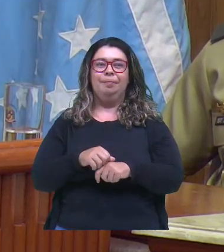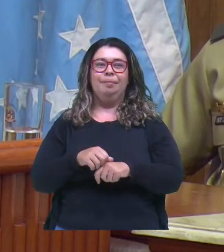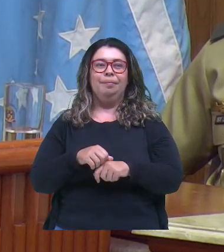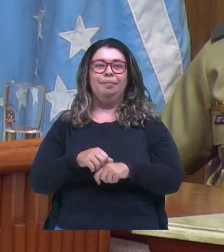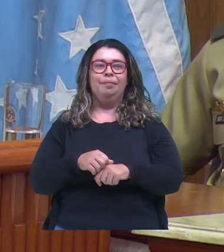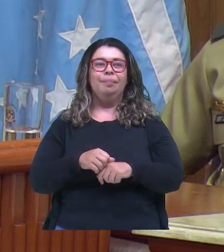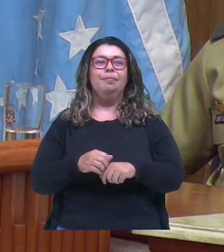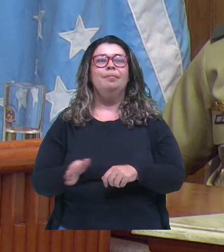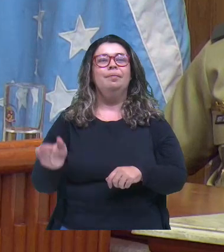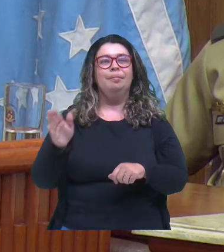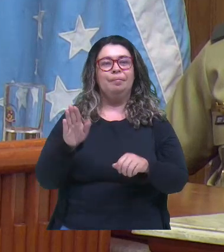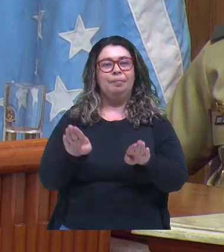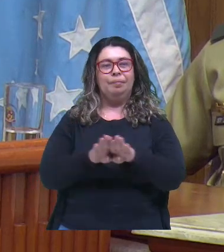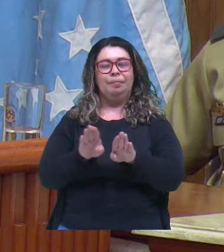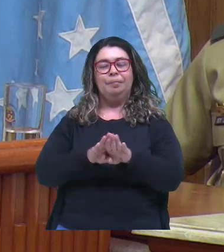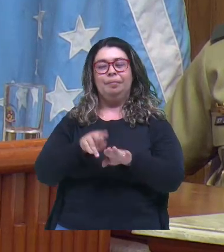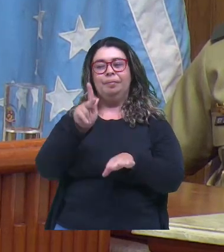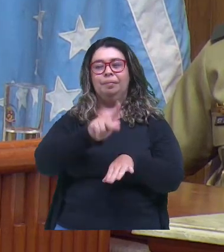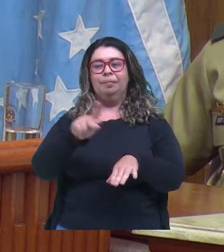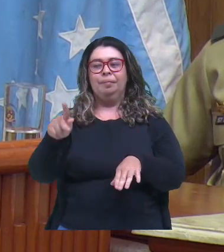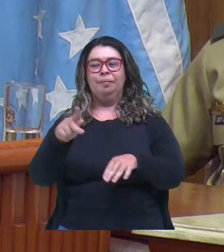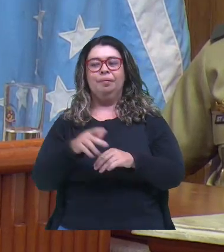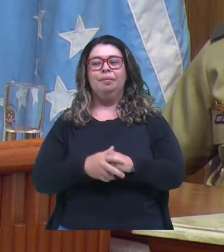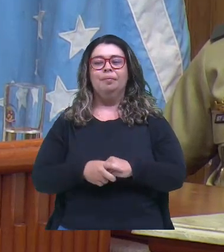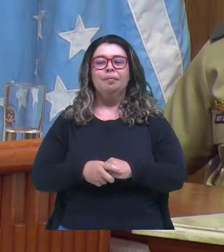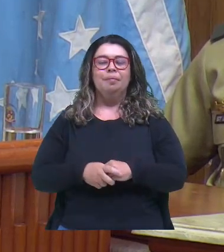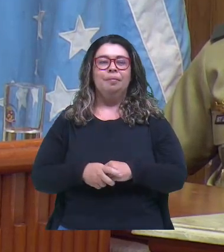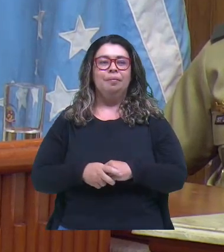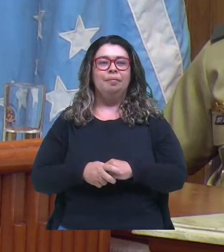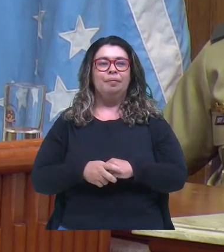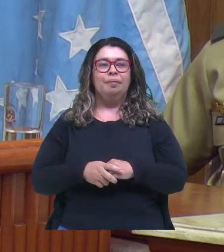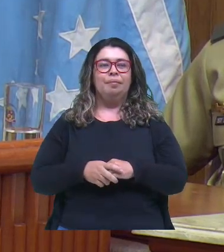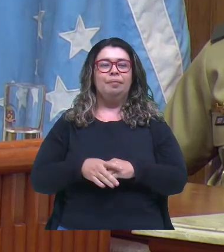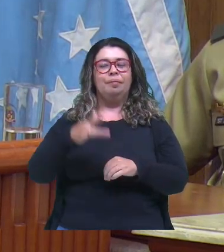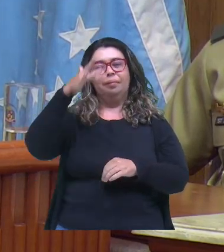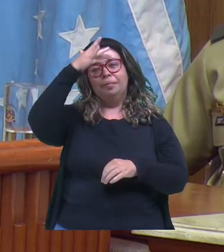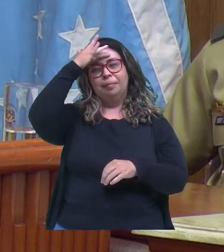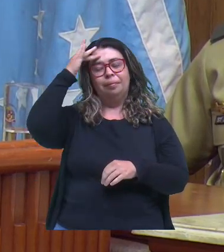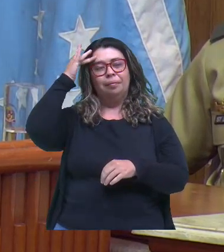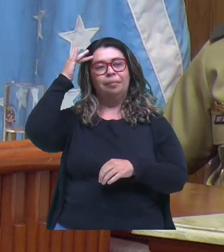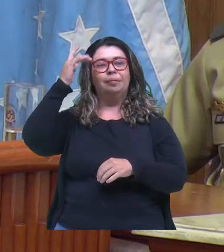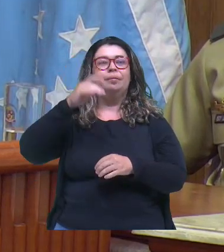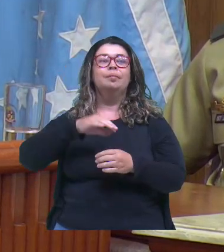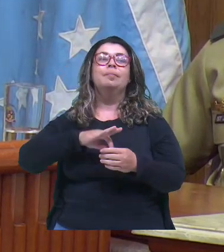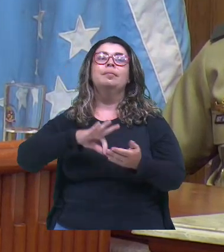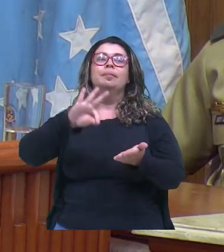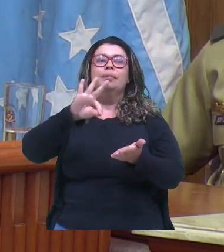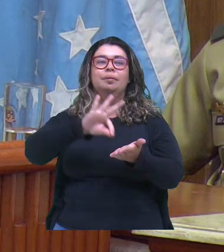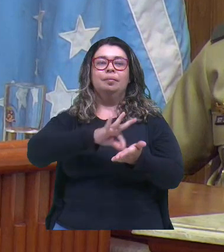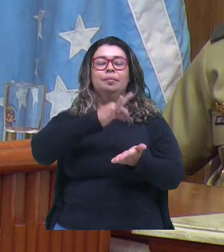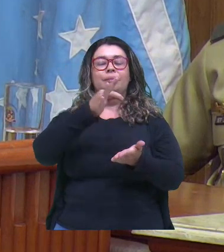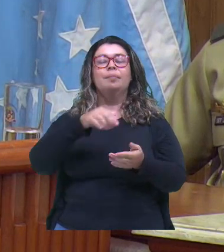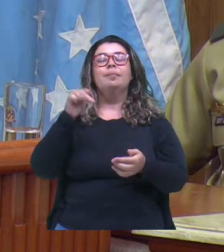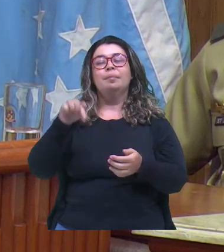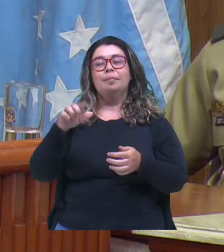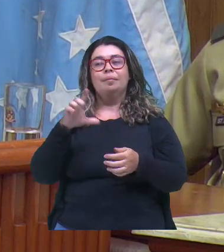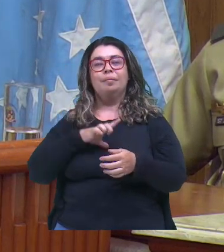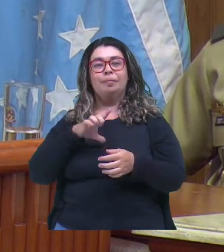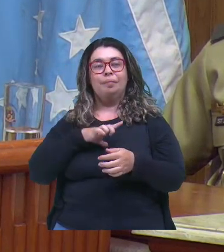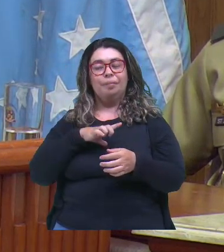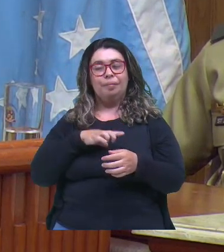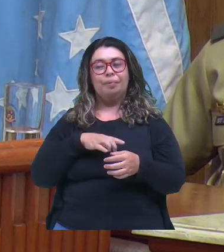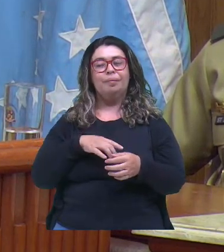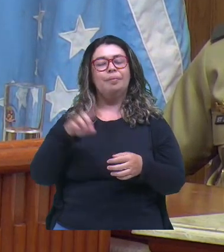como os professores, profissionais da saúde, personalidades da sociedade civil, e hoje a gente faz um evento que tem aqui